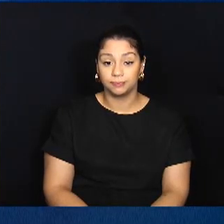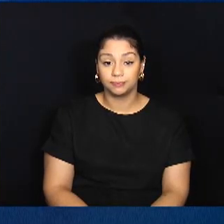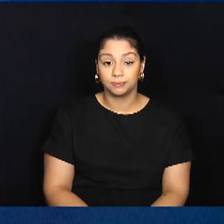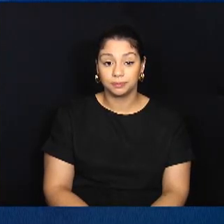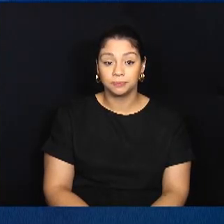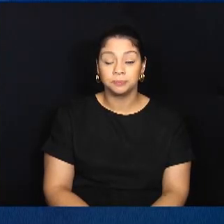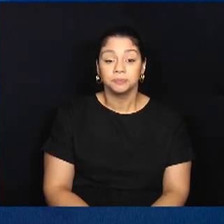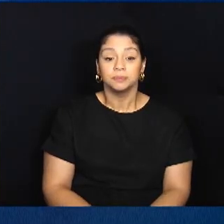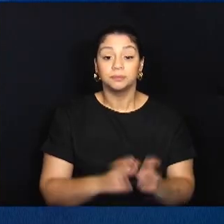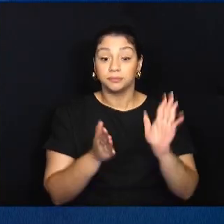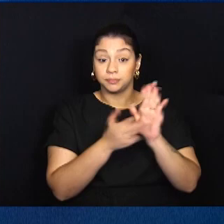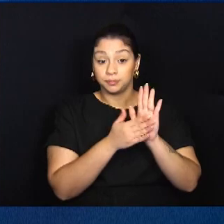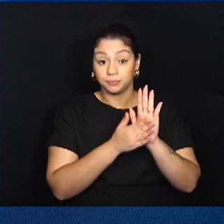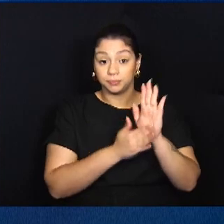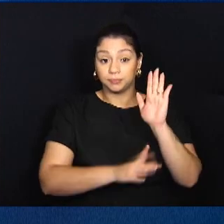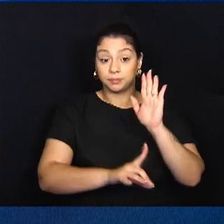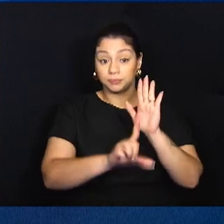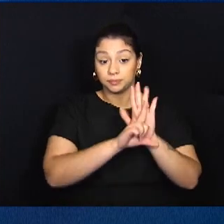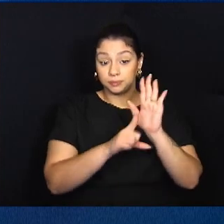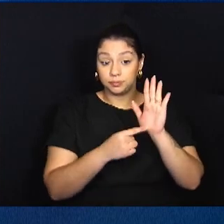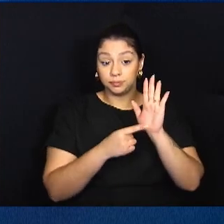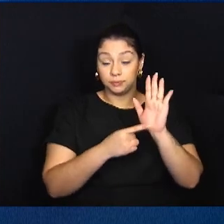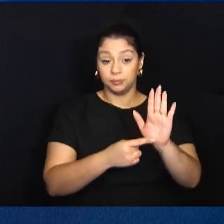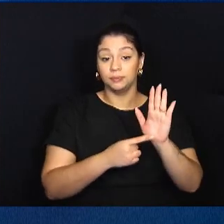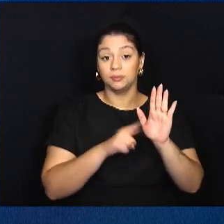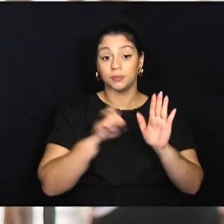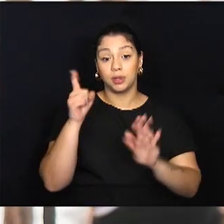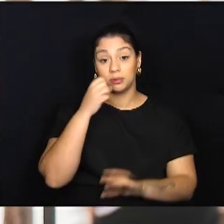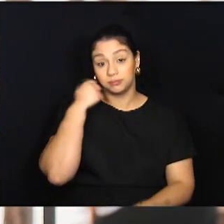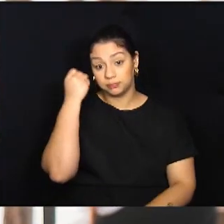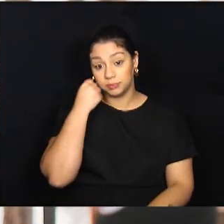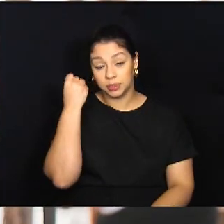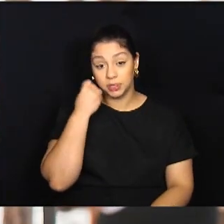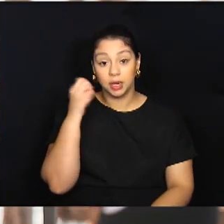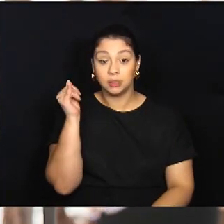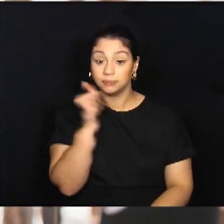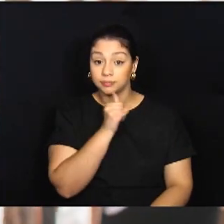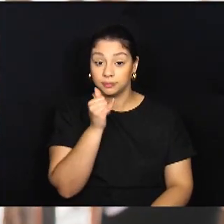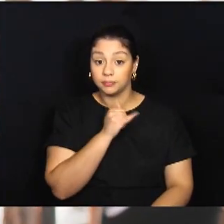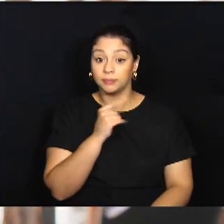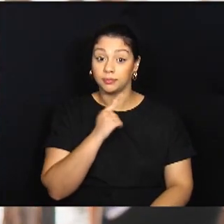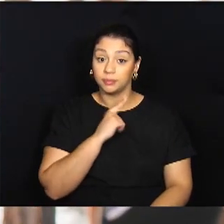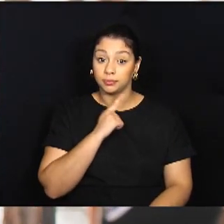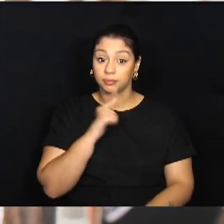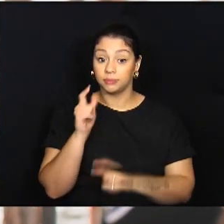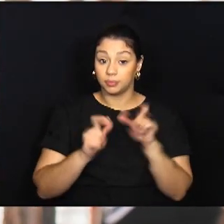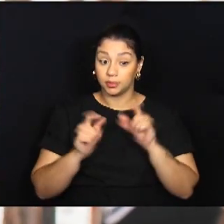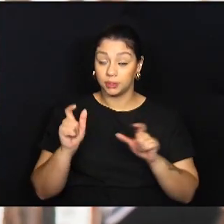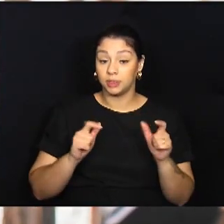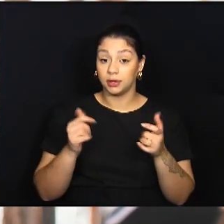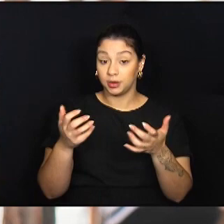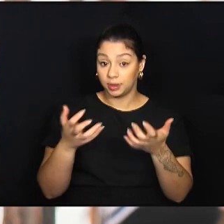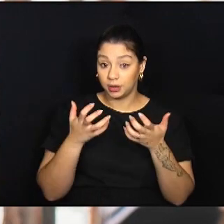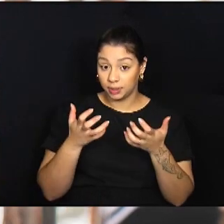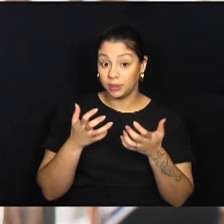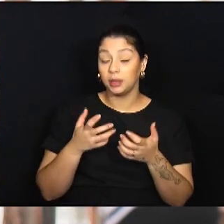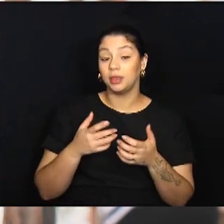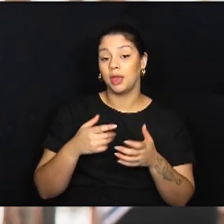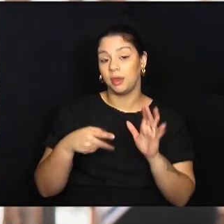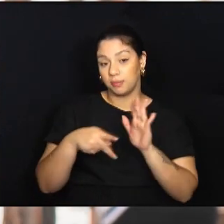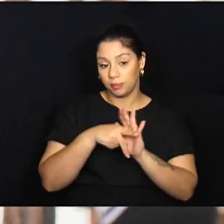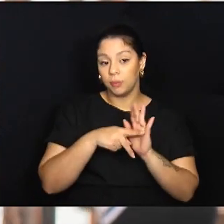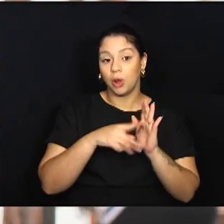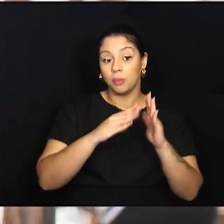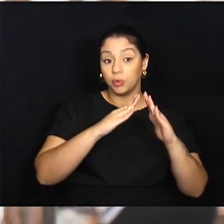Uma proposta de lei apresentada no Senado italiano está deixando aqueles que querem obter cidadania italiana por meio